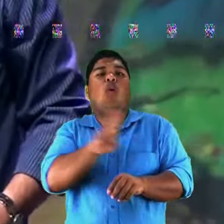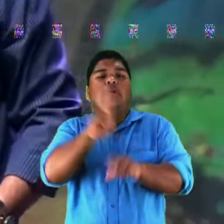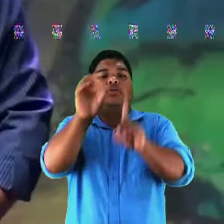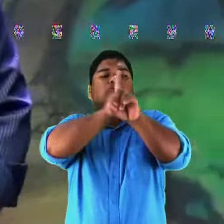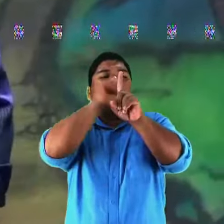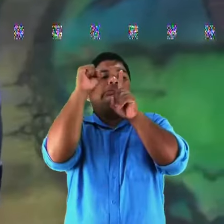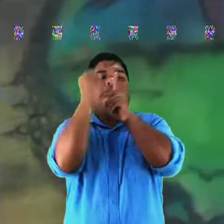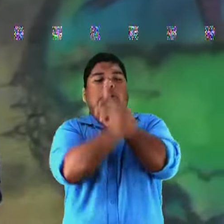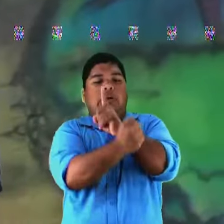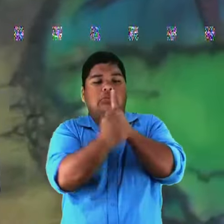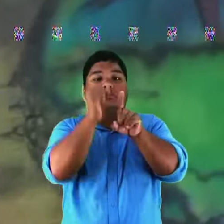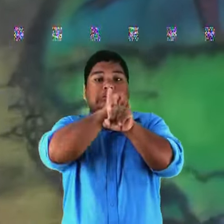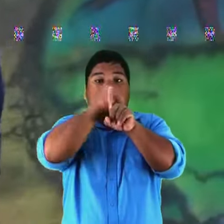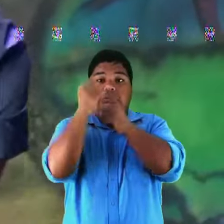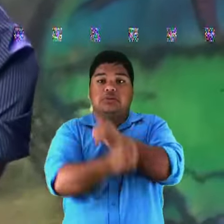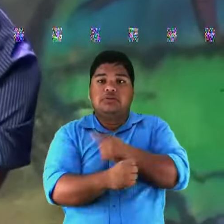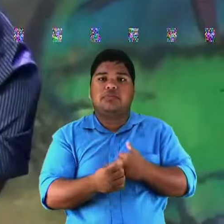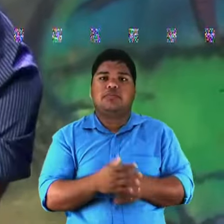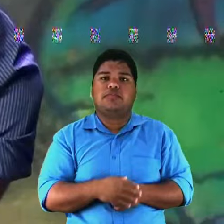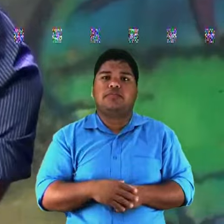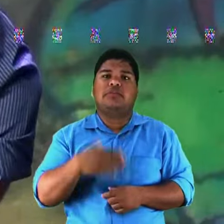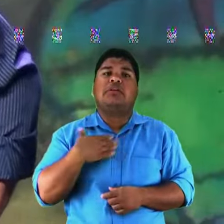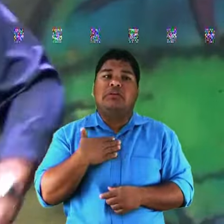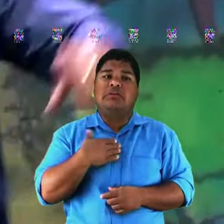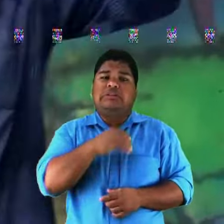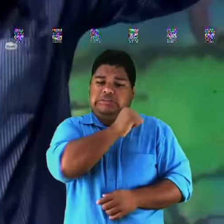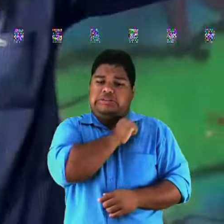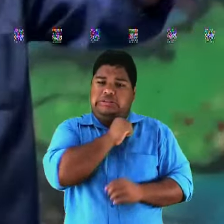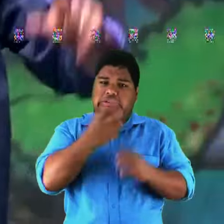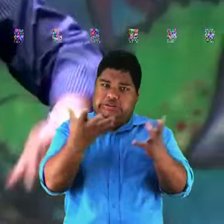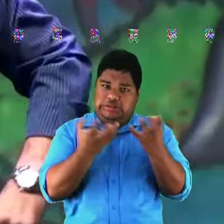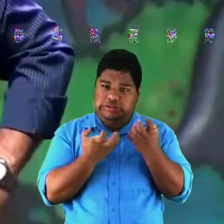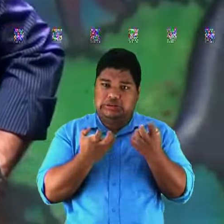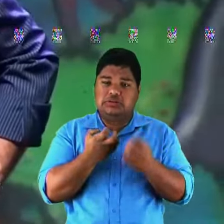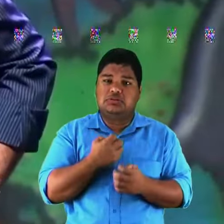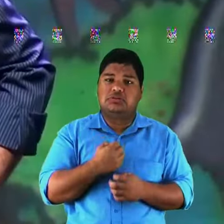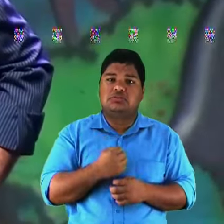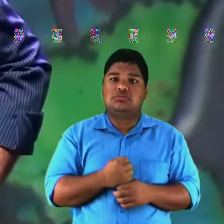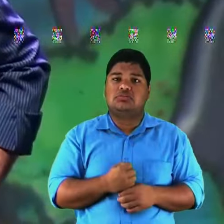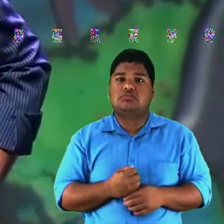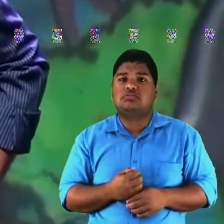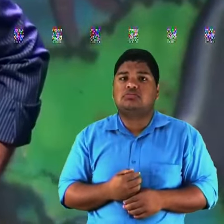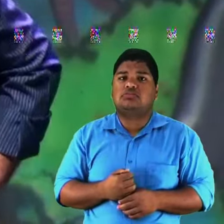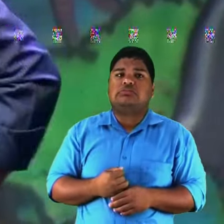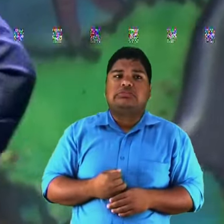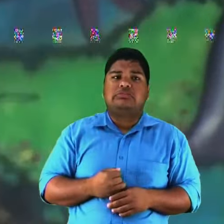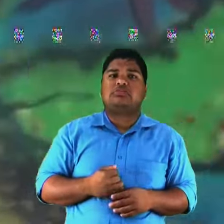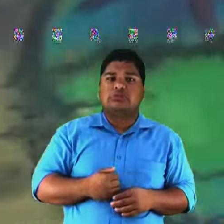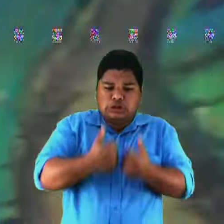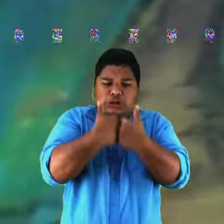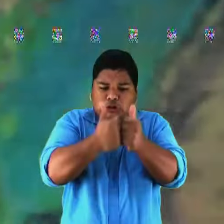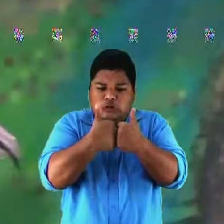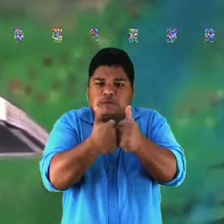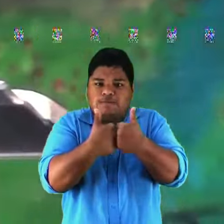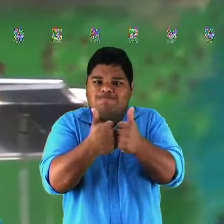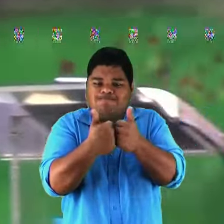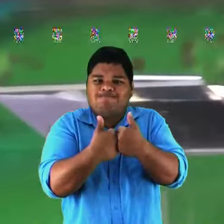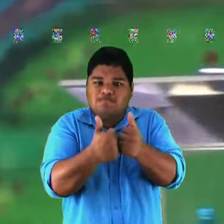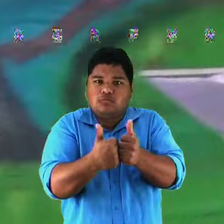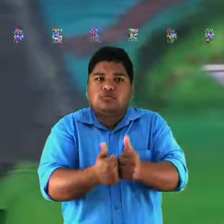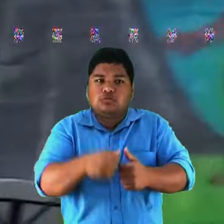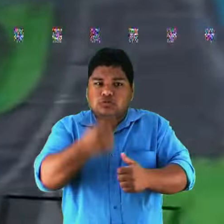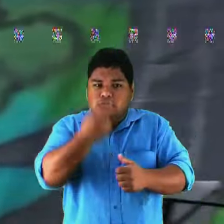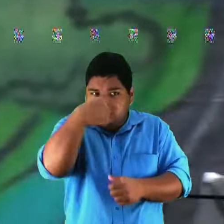pobres. Eu queria que os políticos que tivessem esse discurso andassem de ônibus no coletivo com a gente. Eu queria que eles